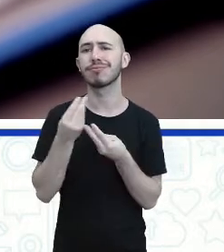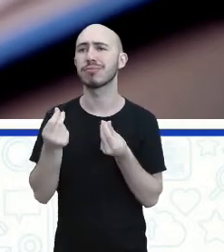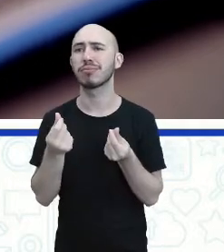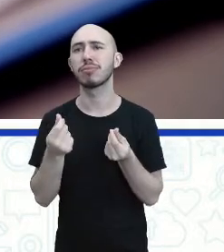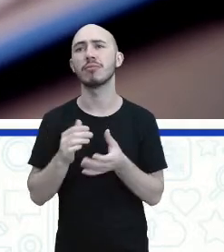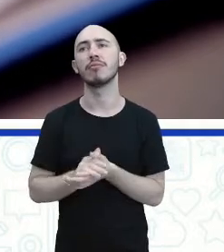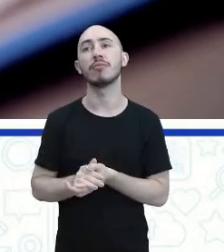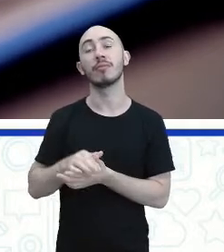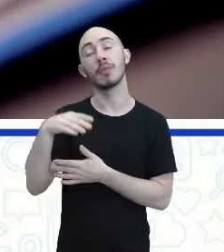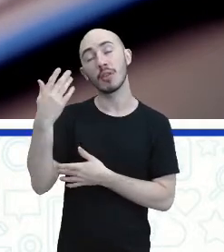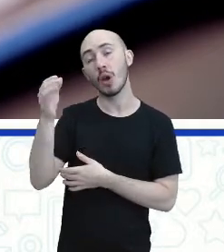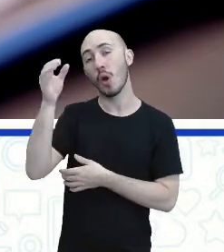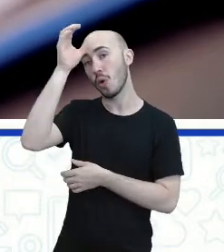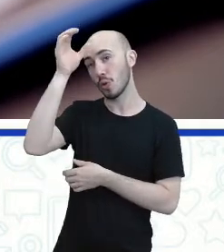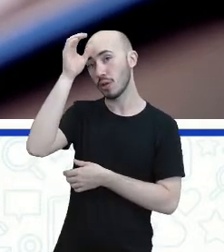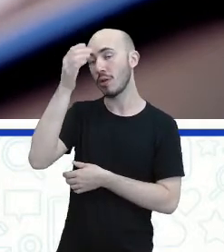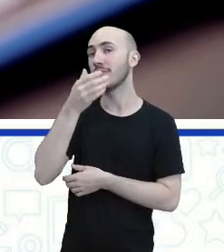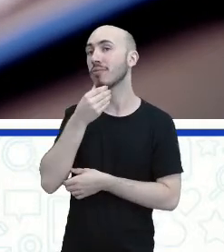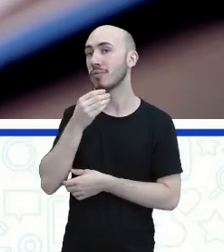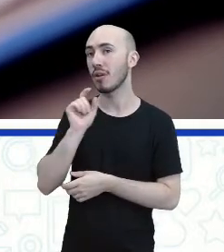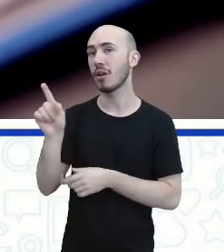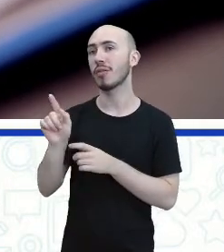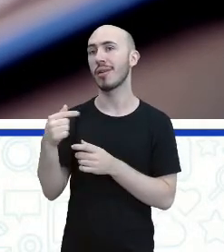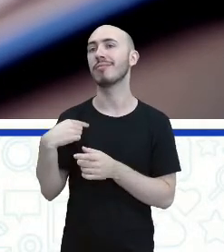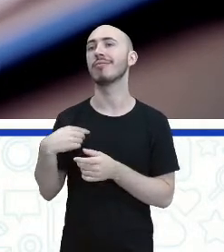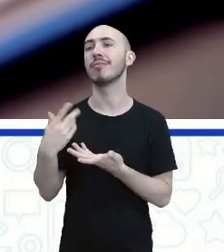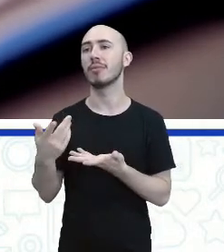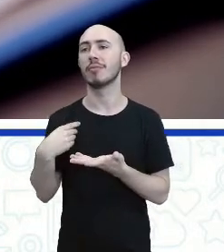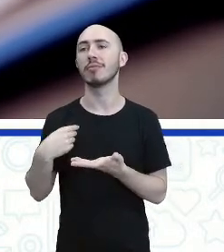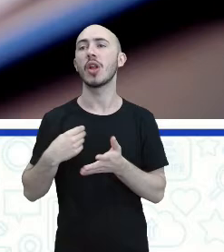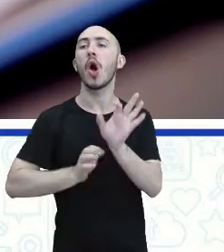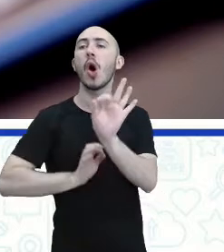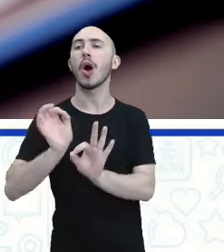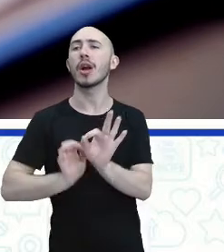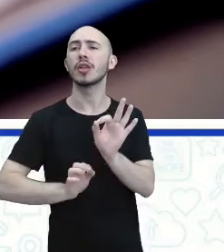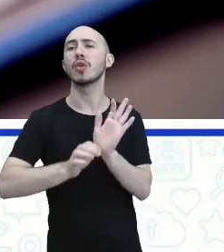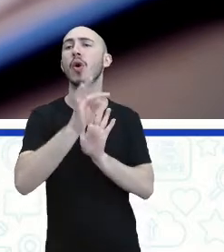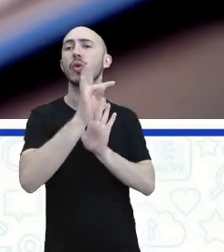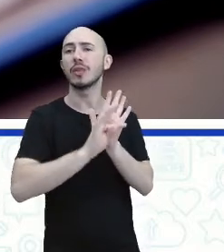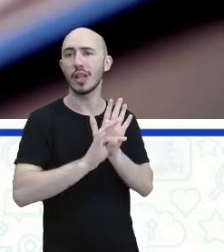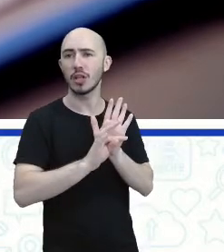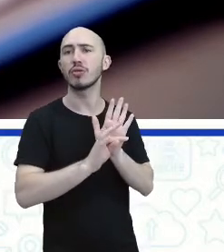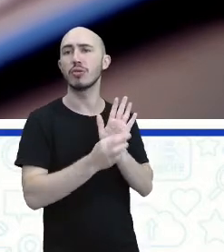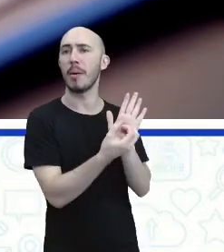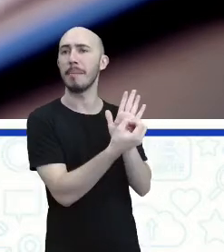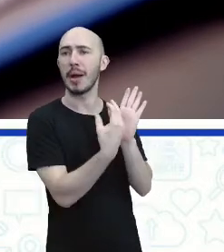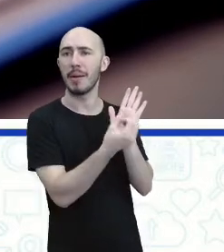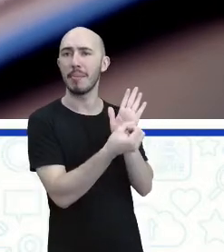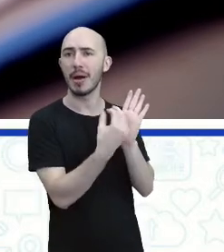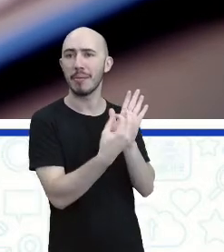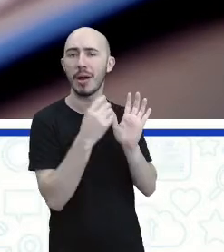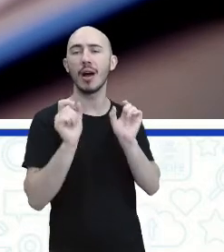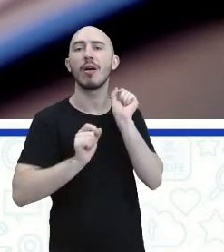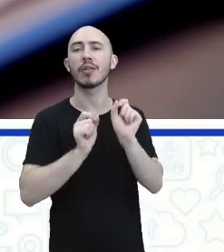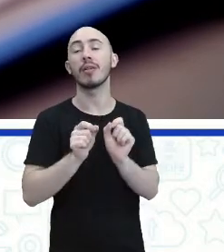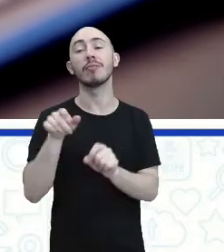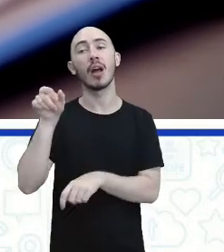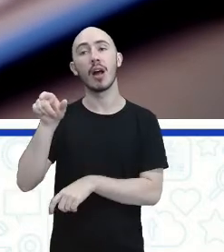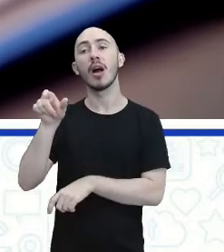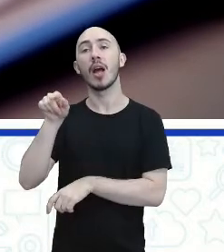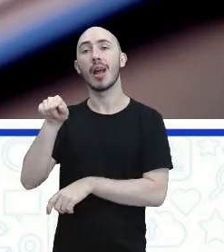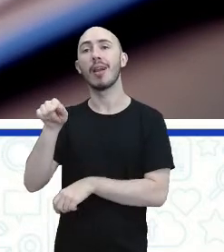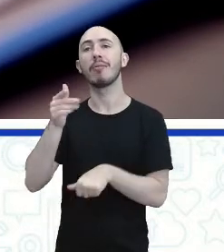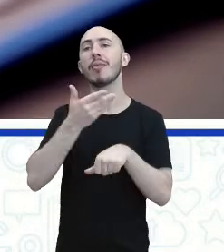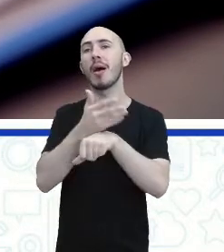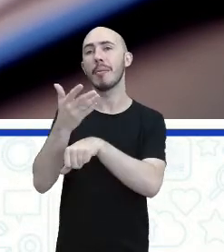Ele, o tio, lhe preparara um tutorial escrito para que ela praticasse a leitura sobre como usar o